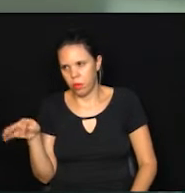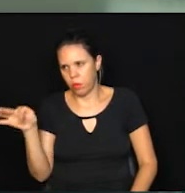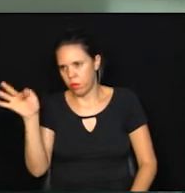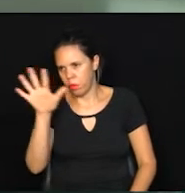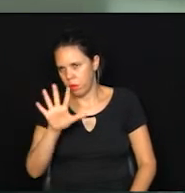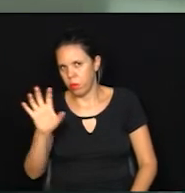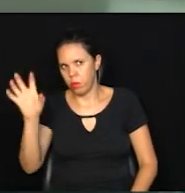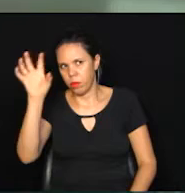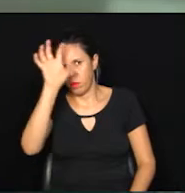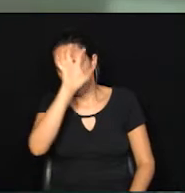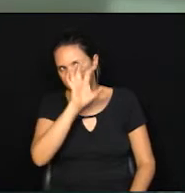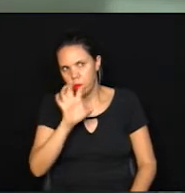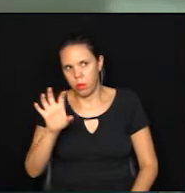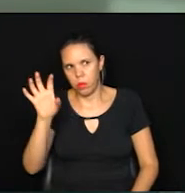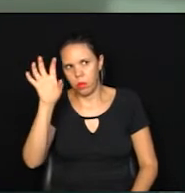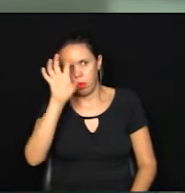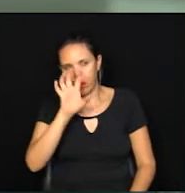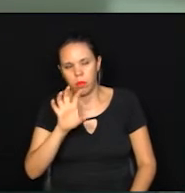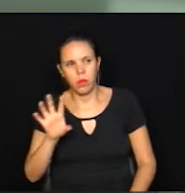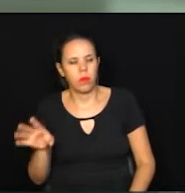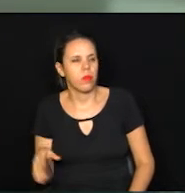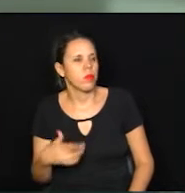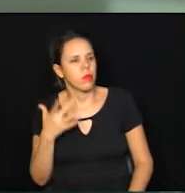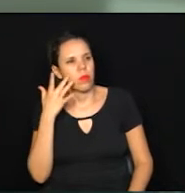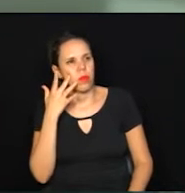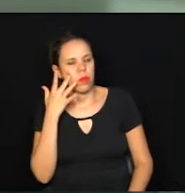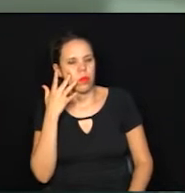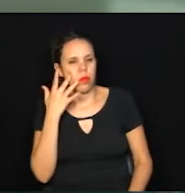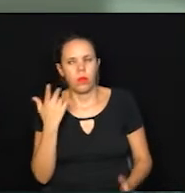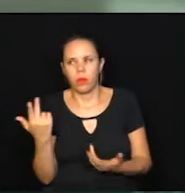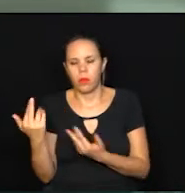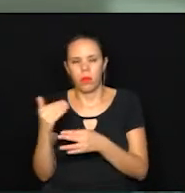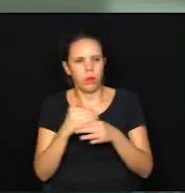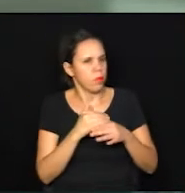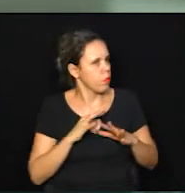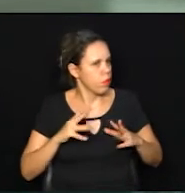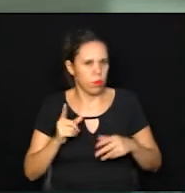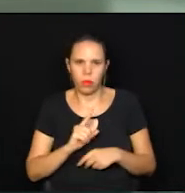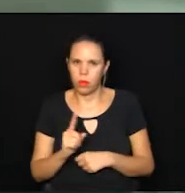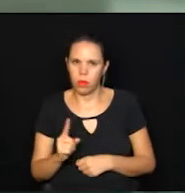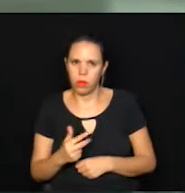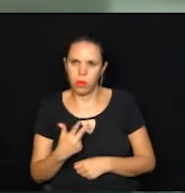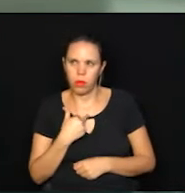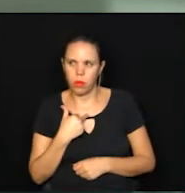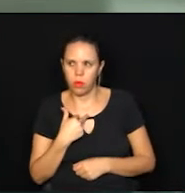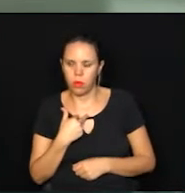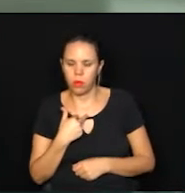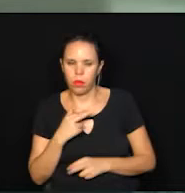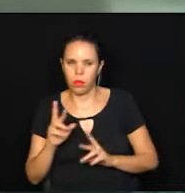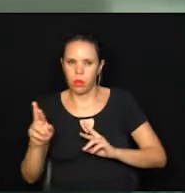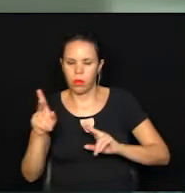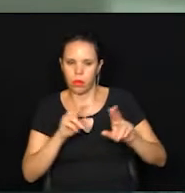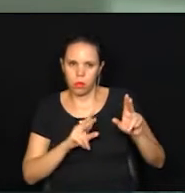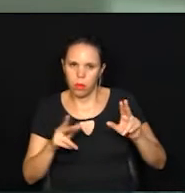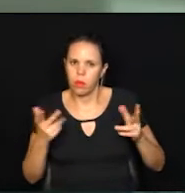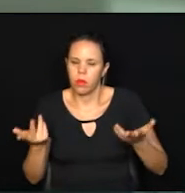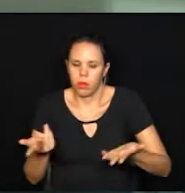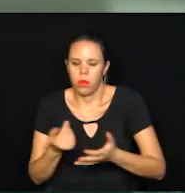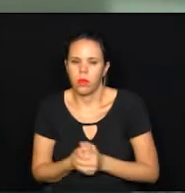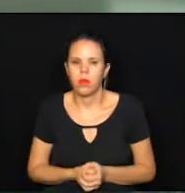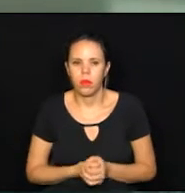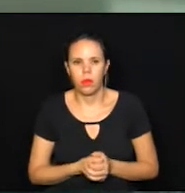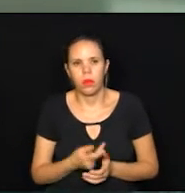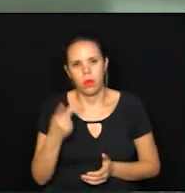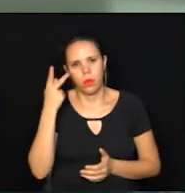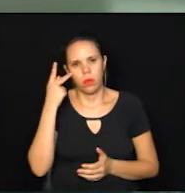federação e atribuir um peso igual a todos eles. São pesos distintos, né? São